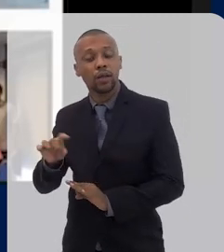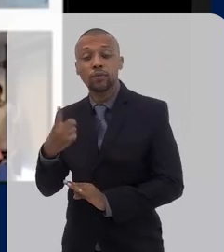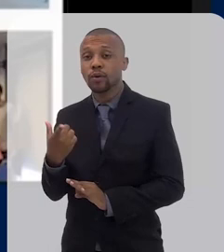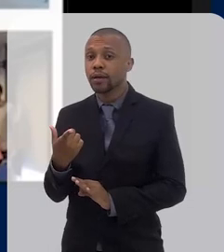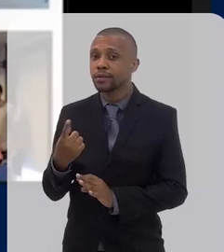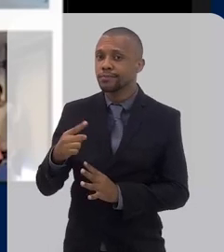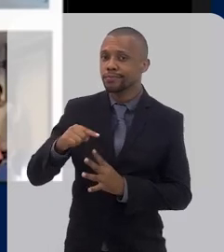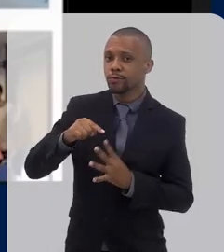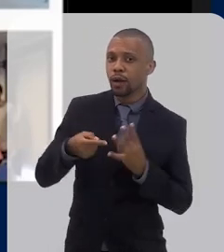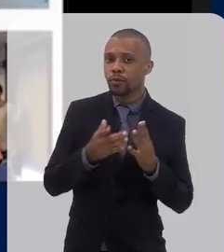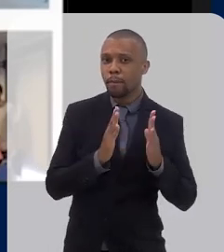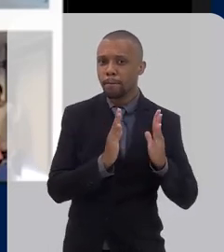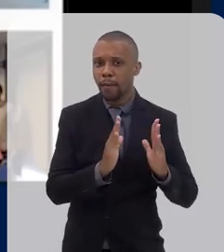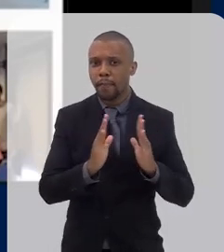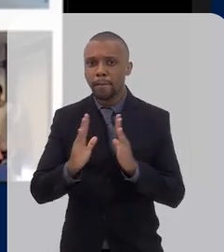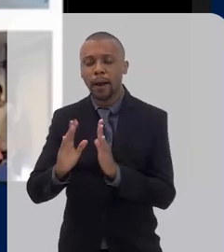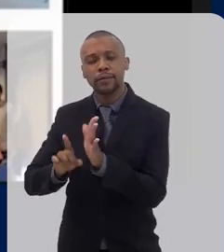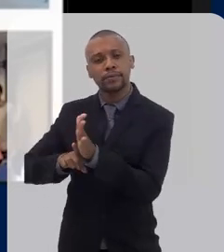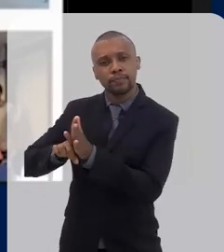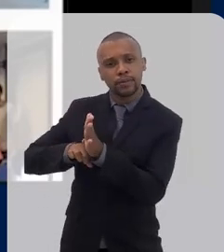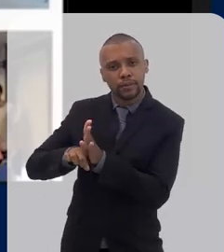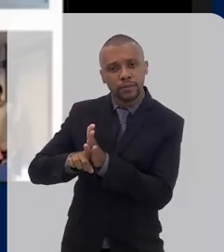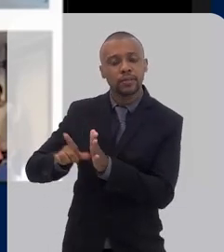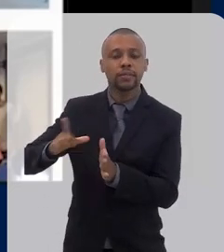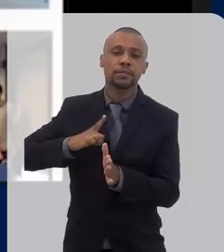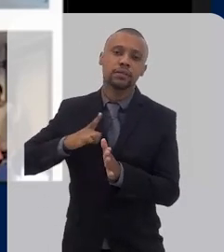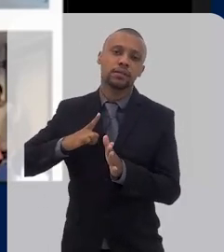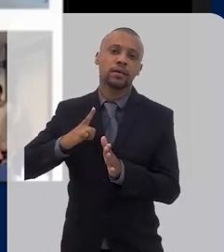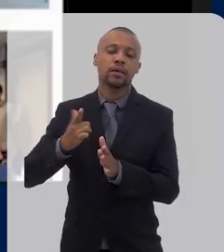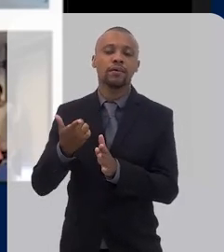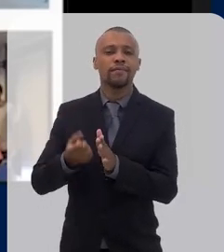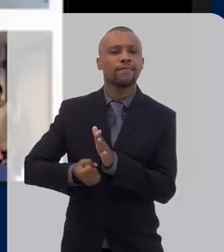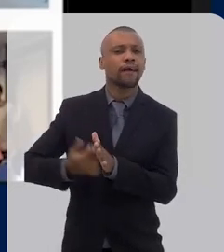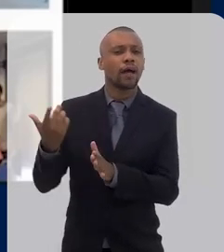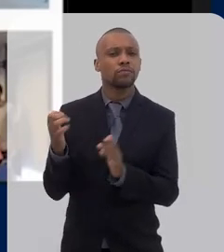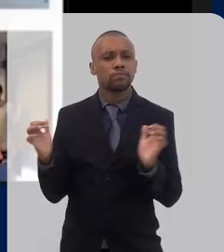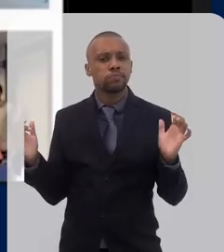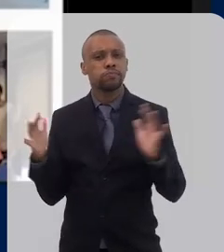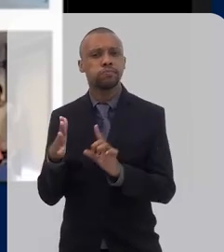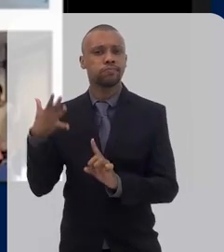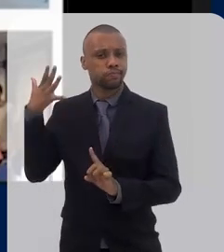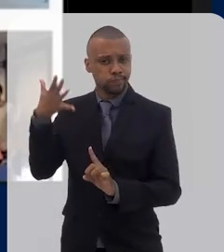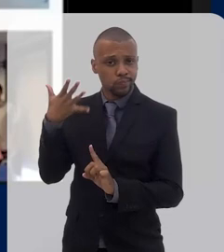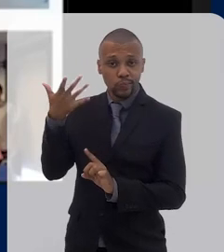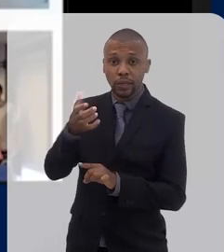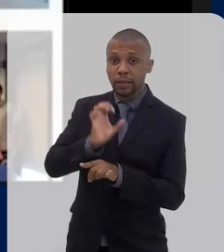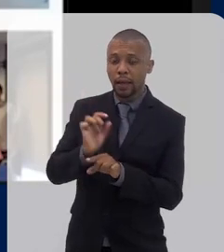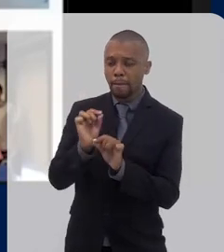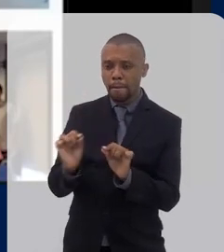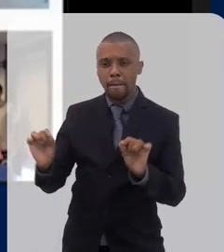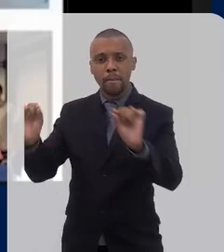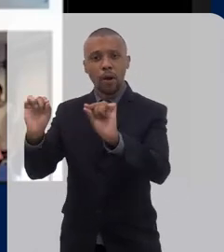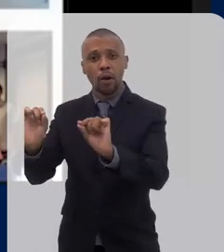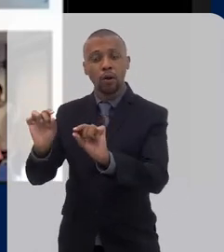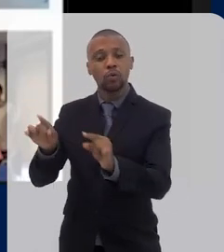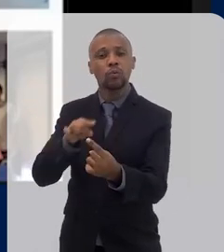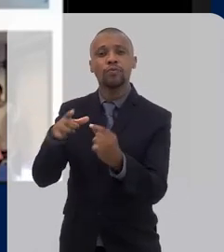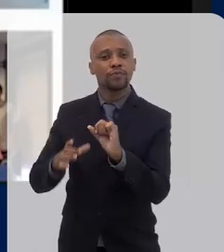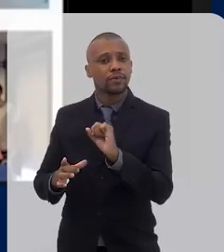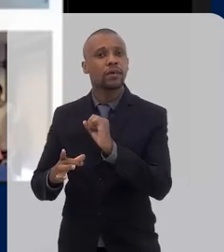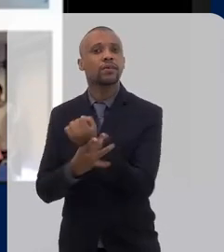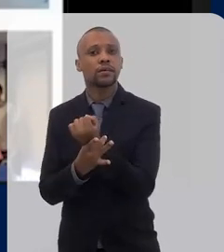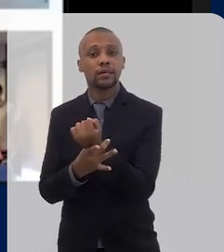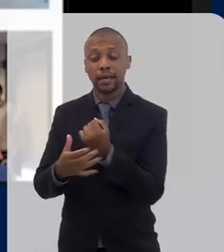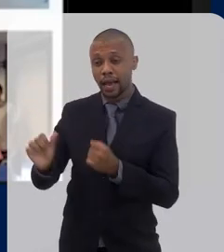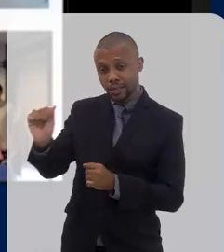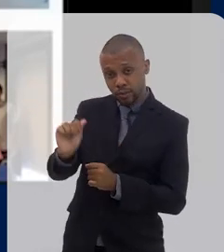etapas de consultas nacionais, além de vários encontros estaduais, para garantir que essa população, suas organizações e os